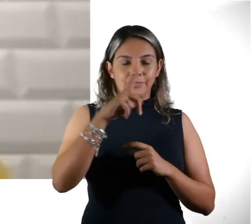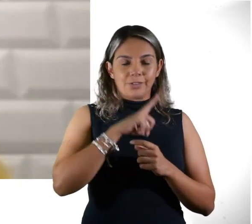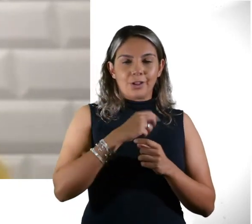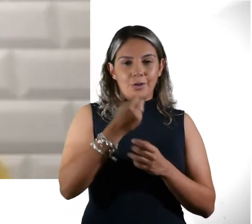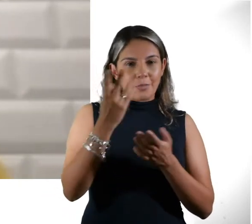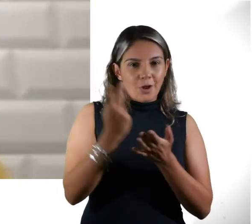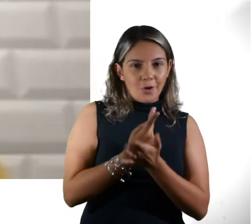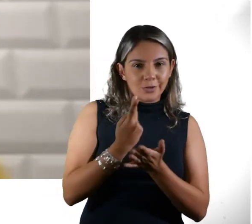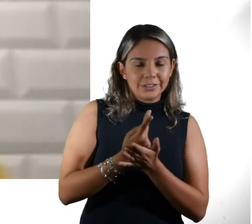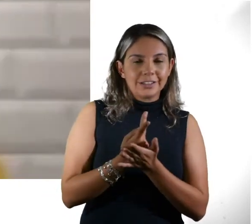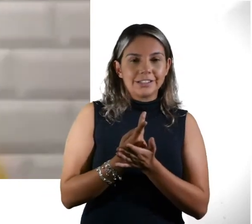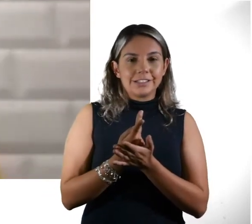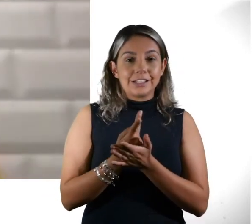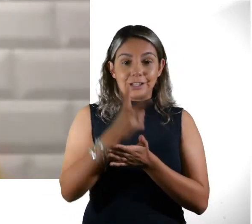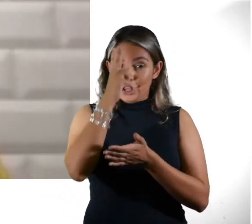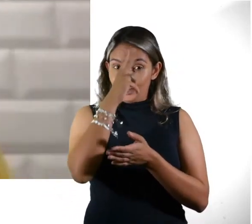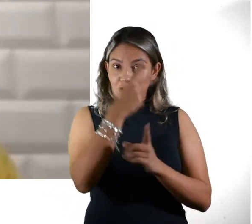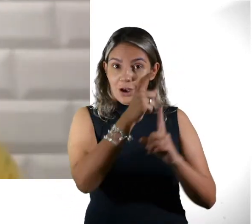acontecimentos biográficos, vamos dizer assim.